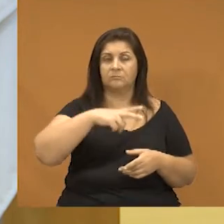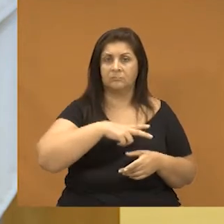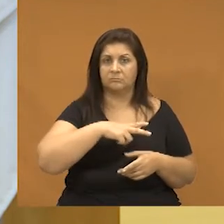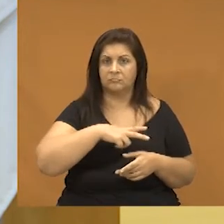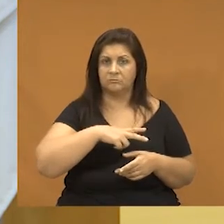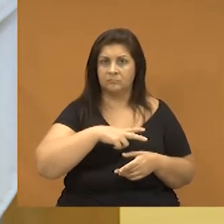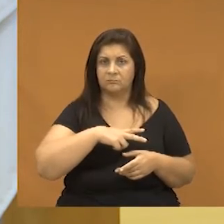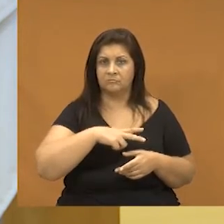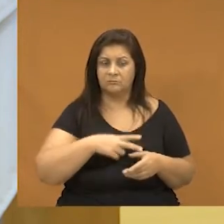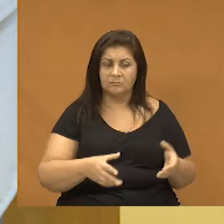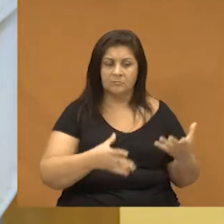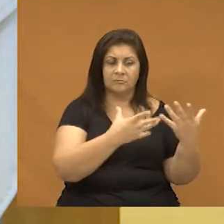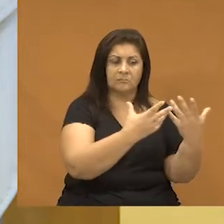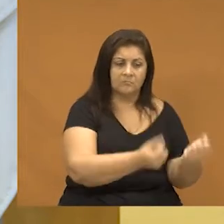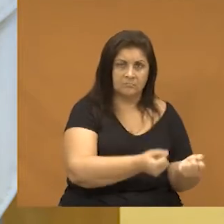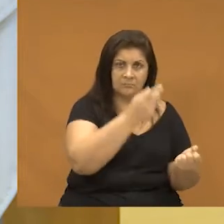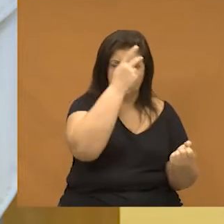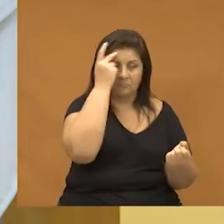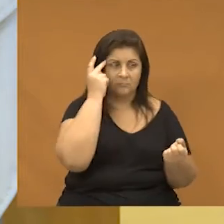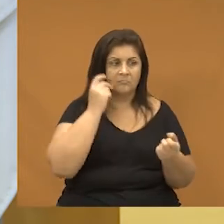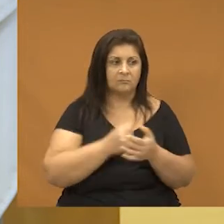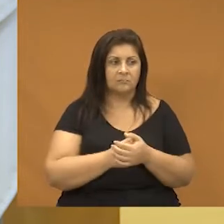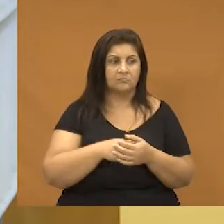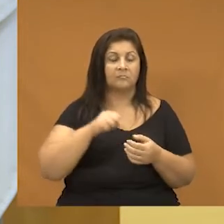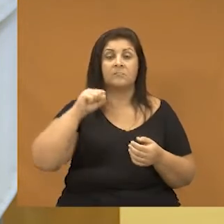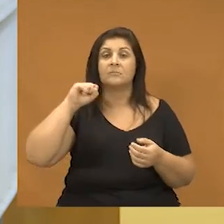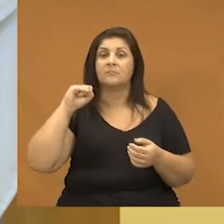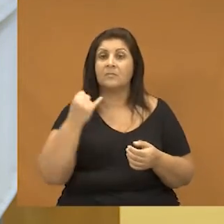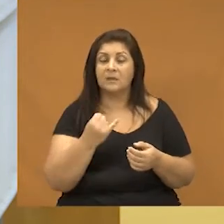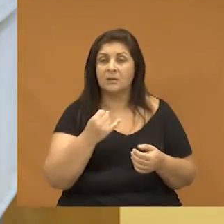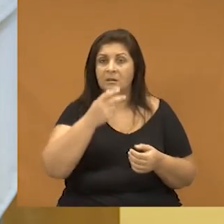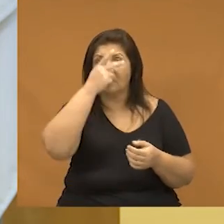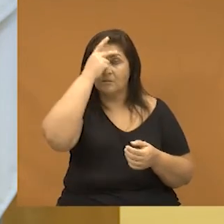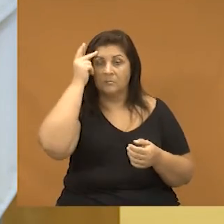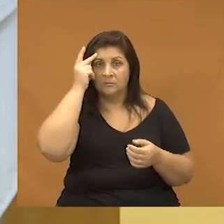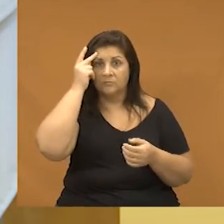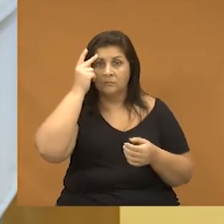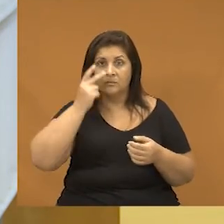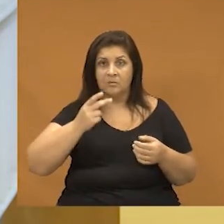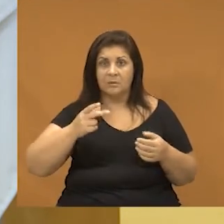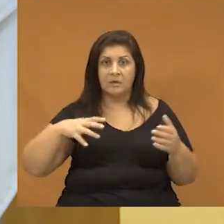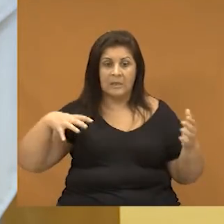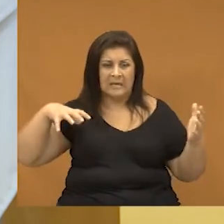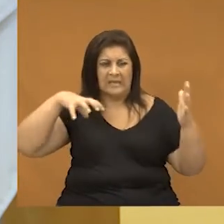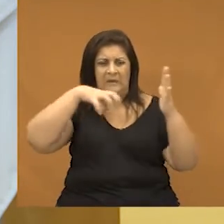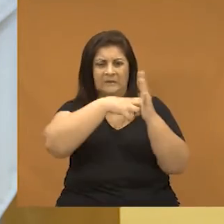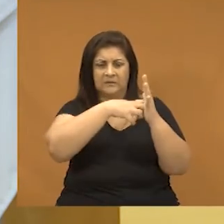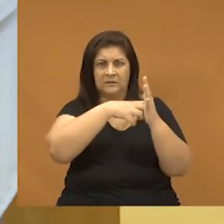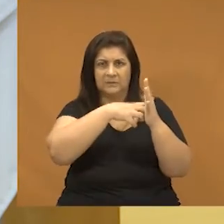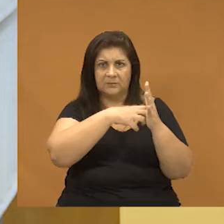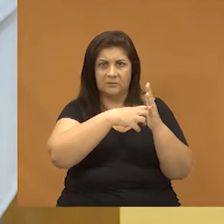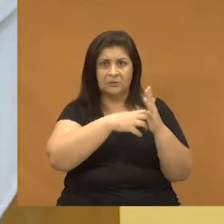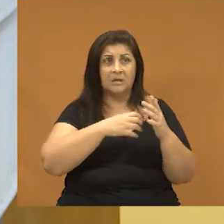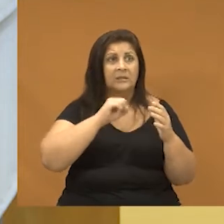esse atendimento. Se a pessoa é acidentada e ela está em estado muito grave e deslocar ela até um